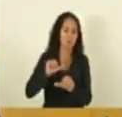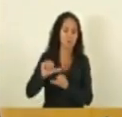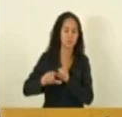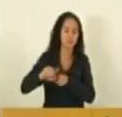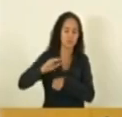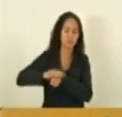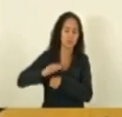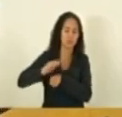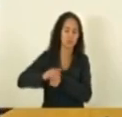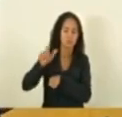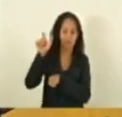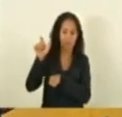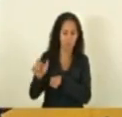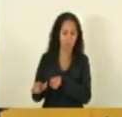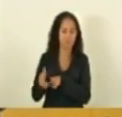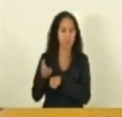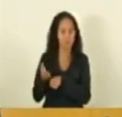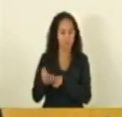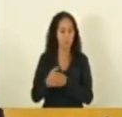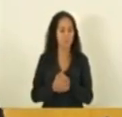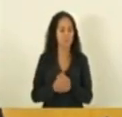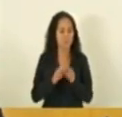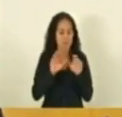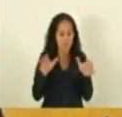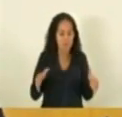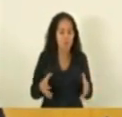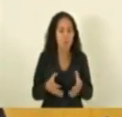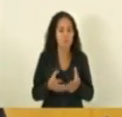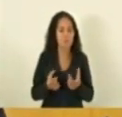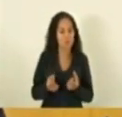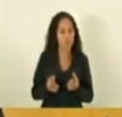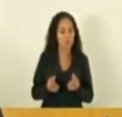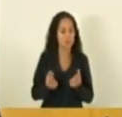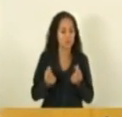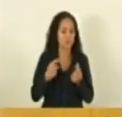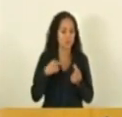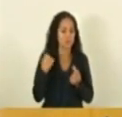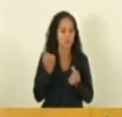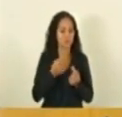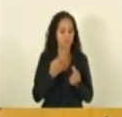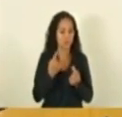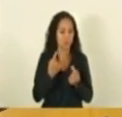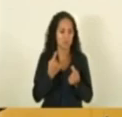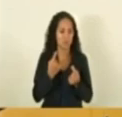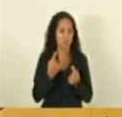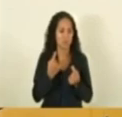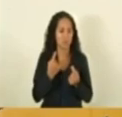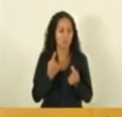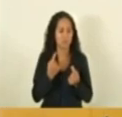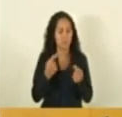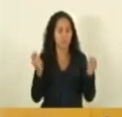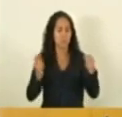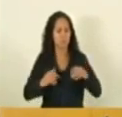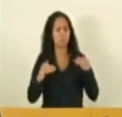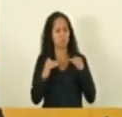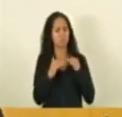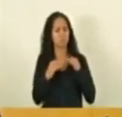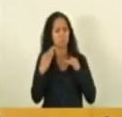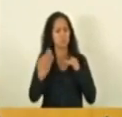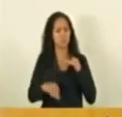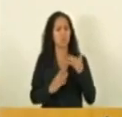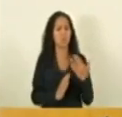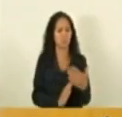autor. E aí, na Comissão de Finanças, a gente encontra viabilidade de